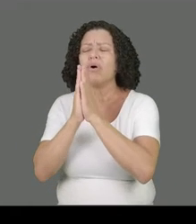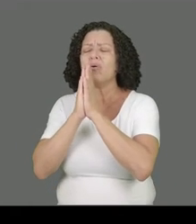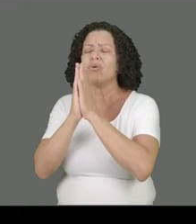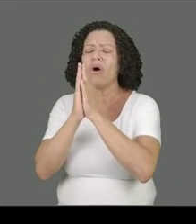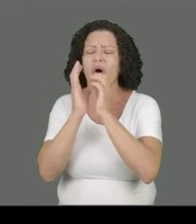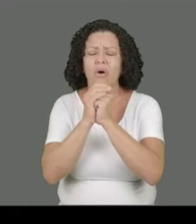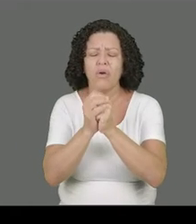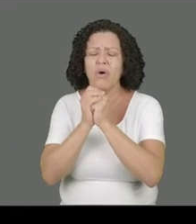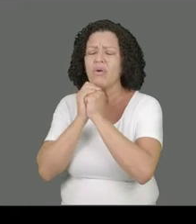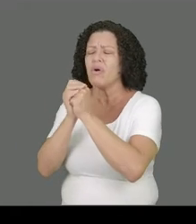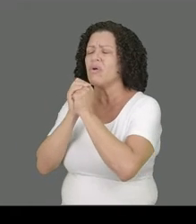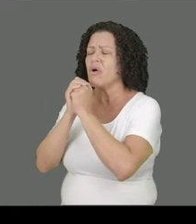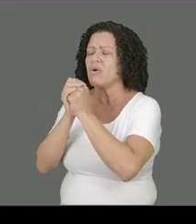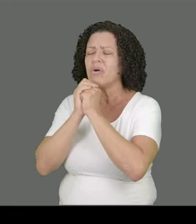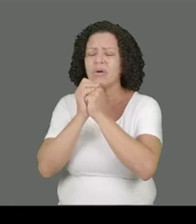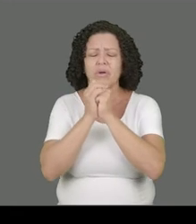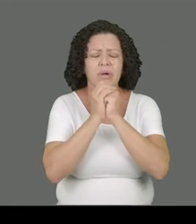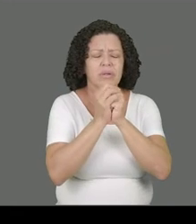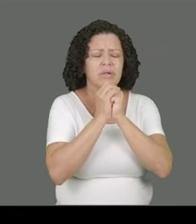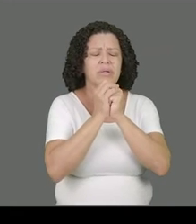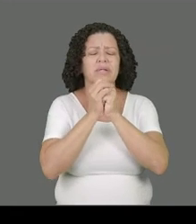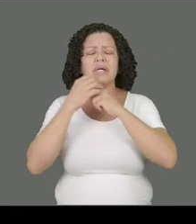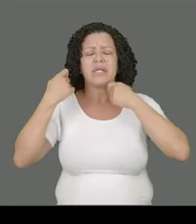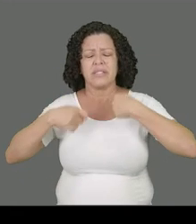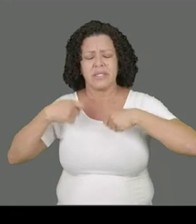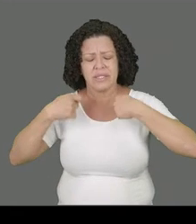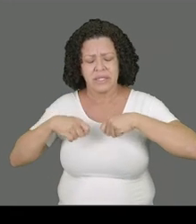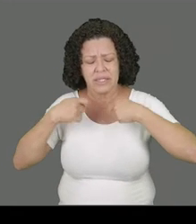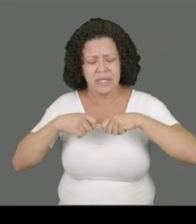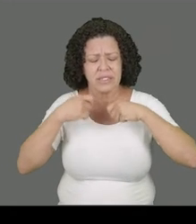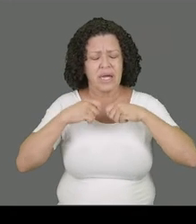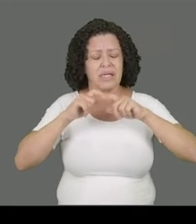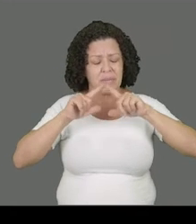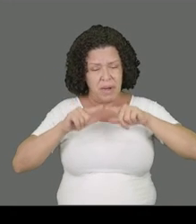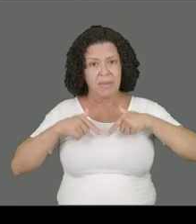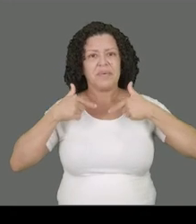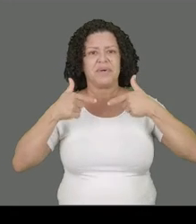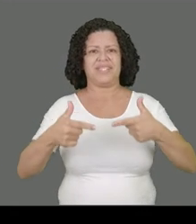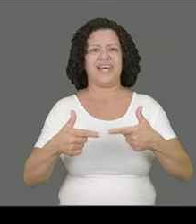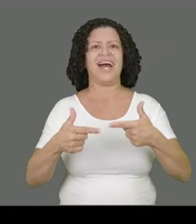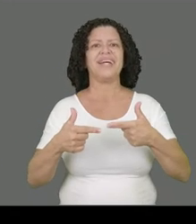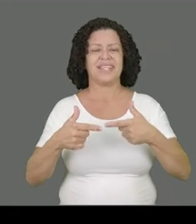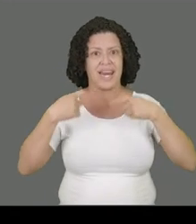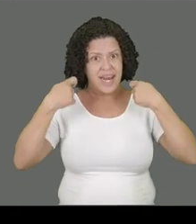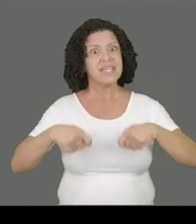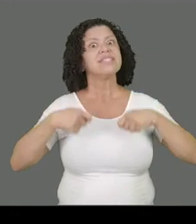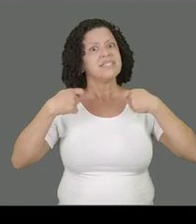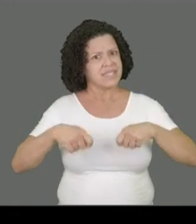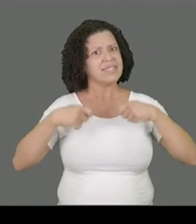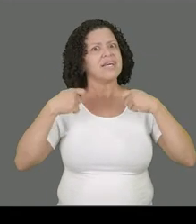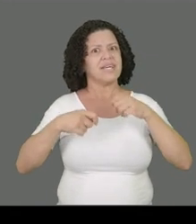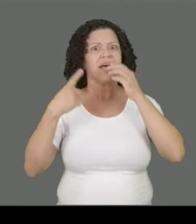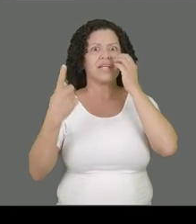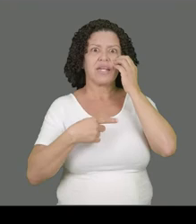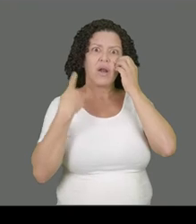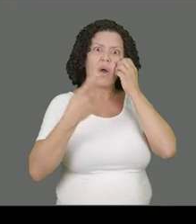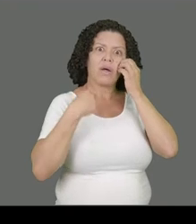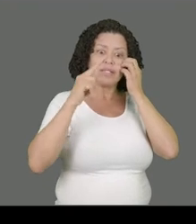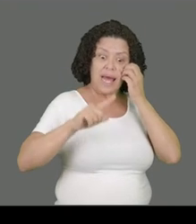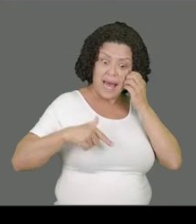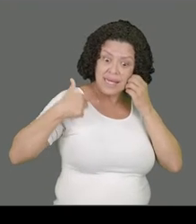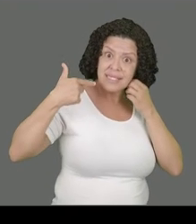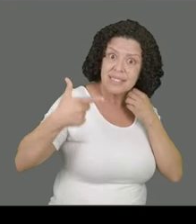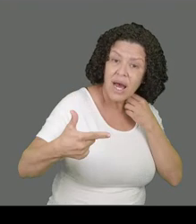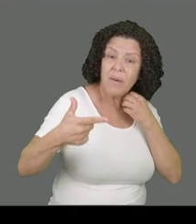Oração. Orar nos leva também à necessidade de agir. É necessário